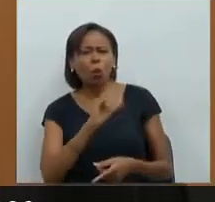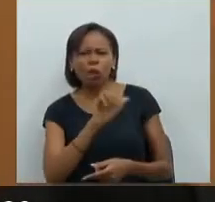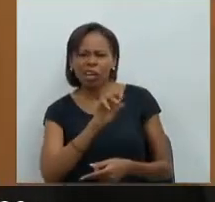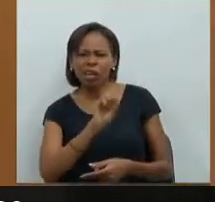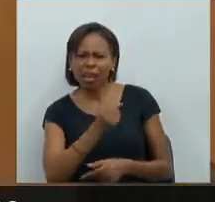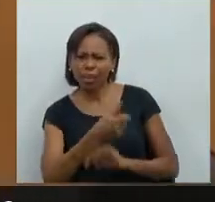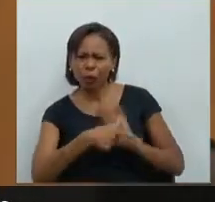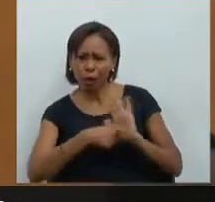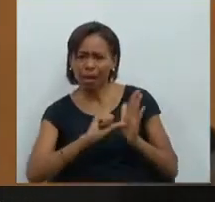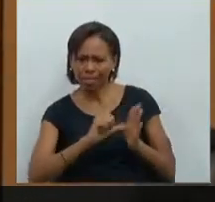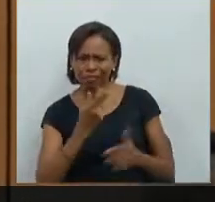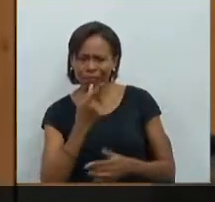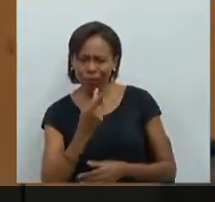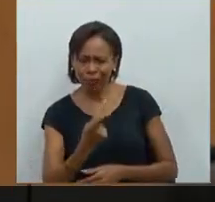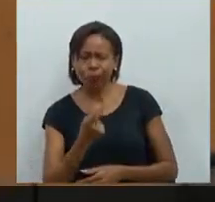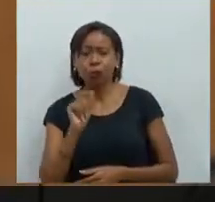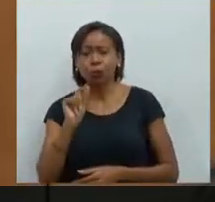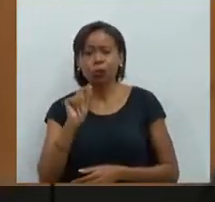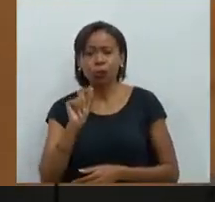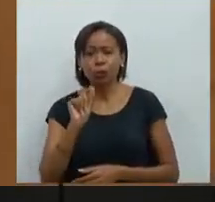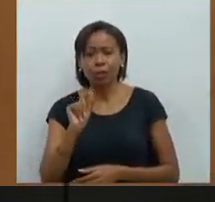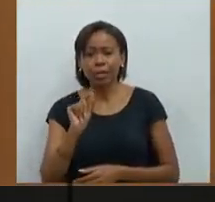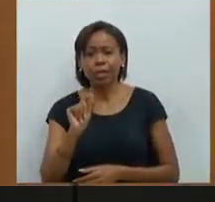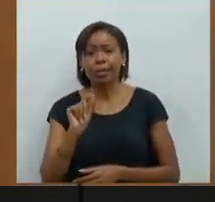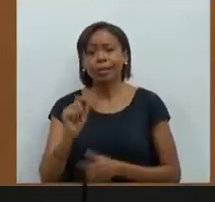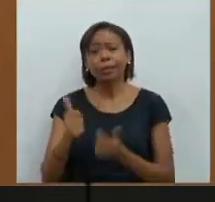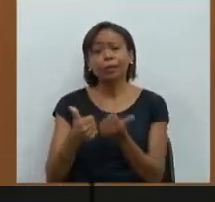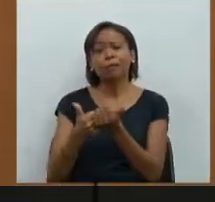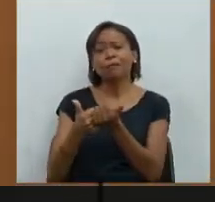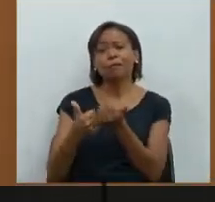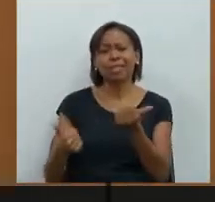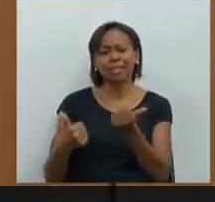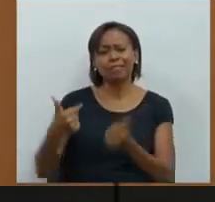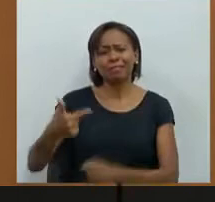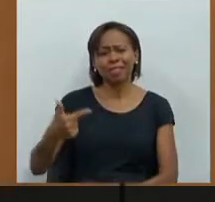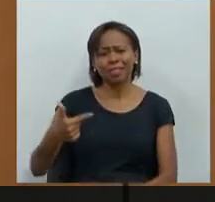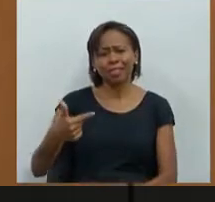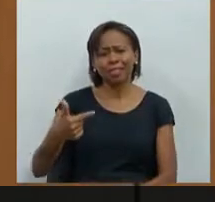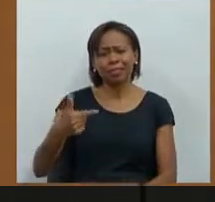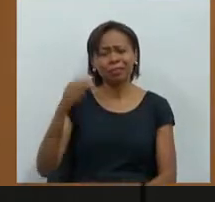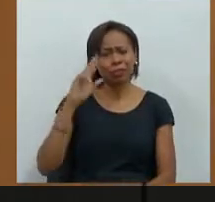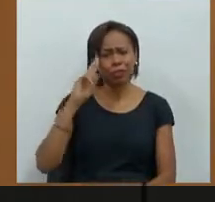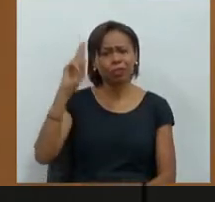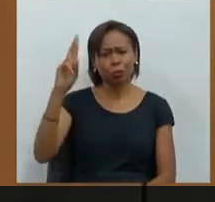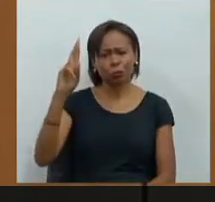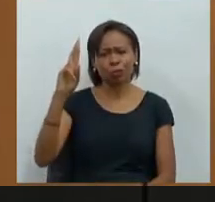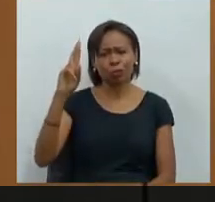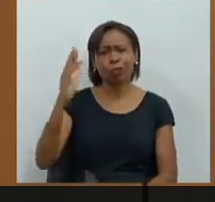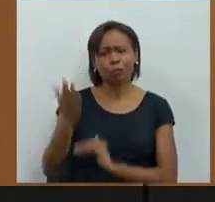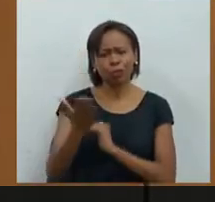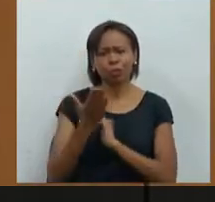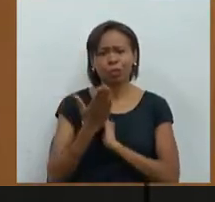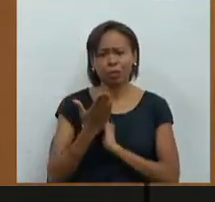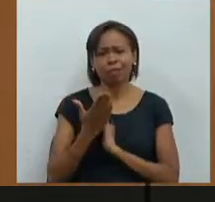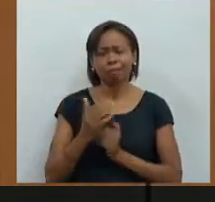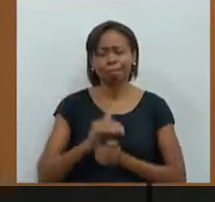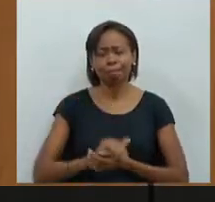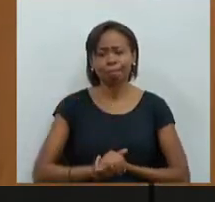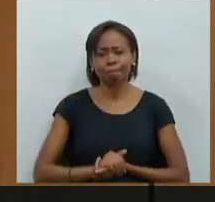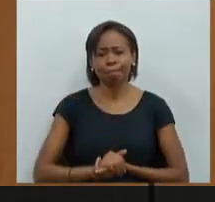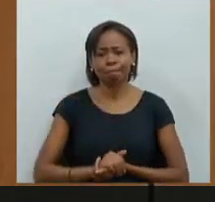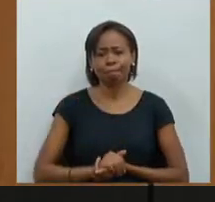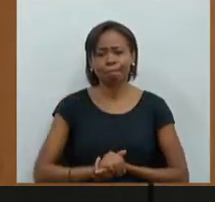deve ter falado da questão de um vice-diretor, para que possa nos ajudar. A gente sabe